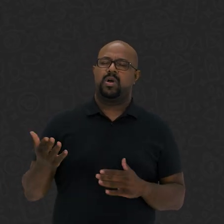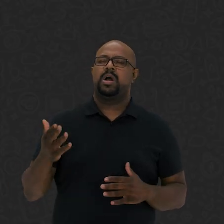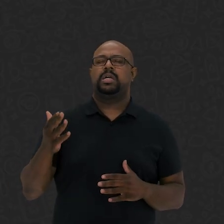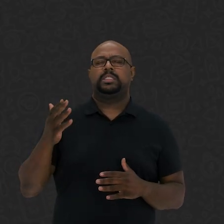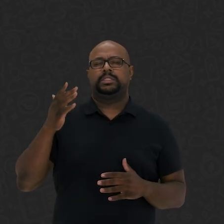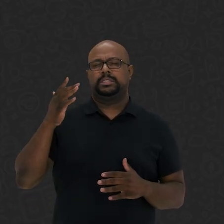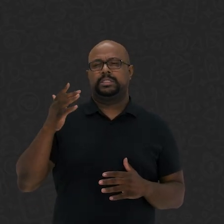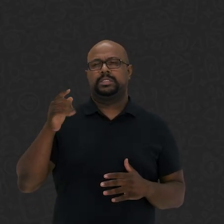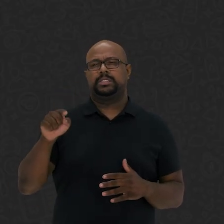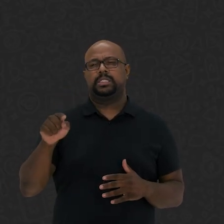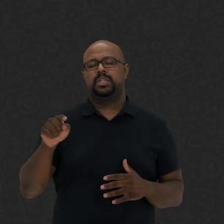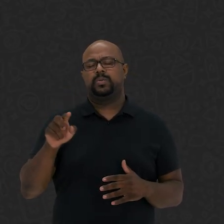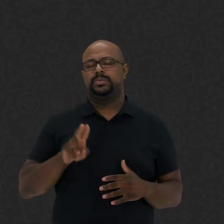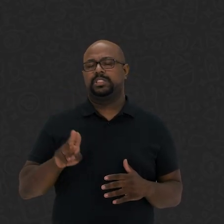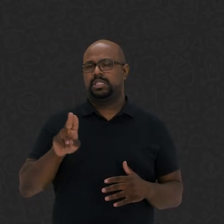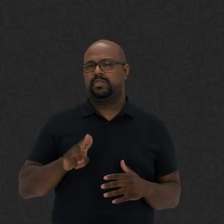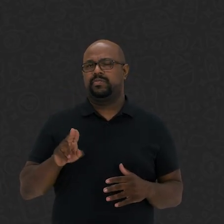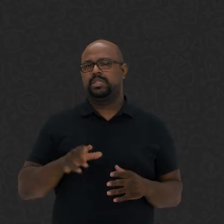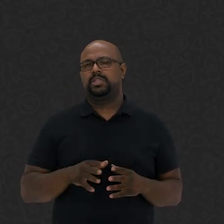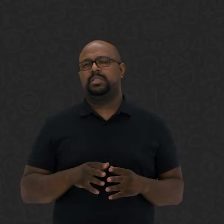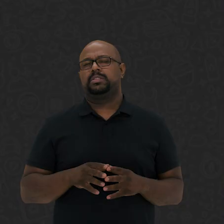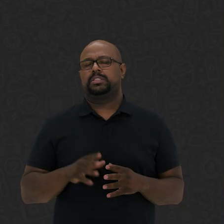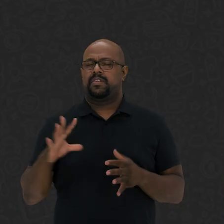não sei o que é ligado